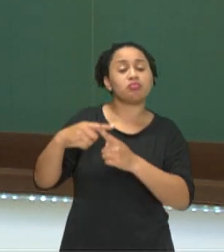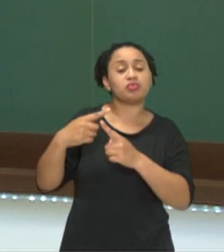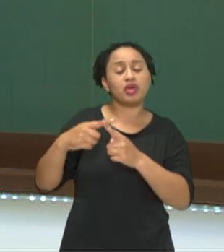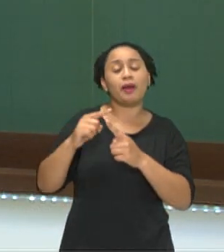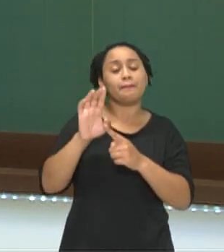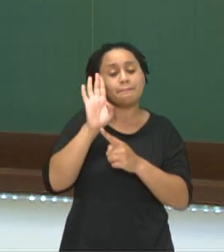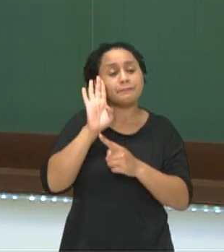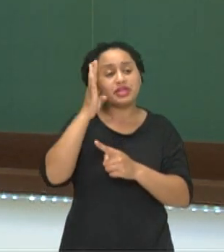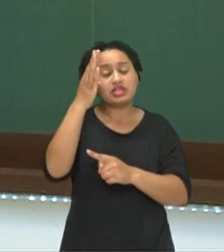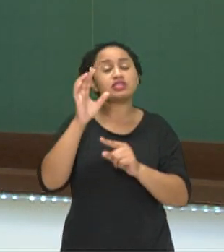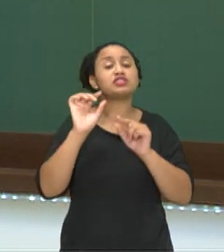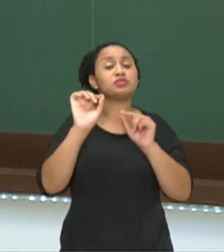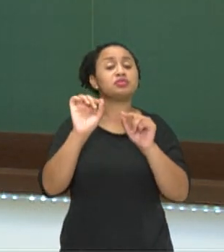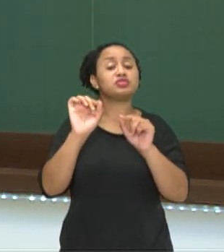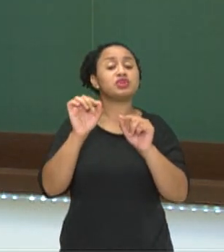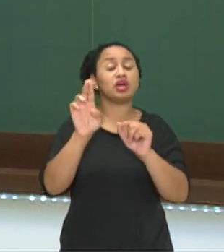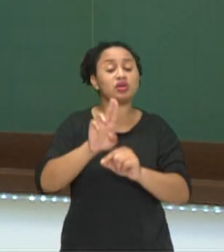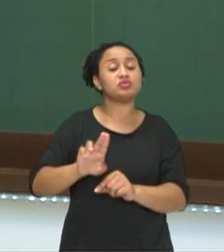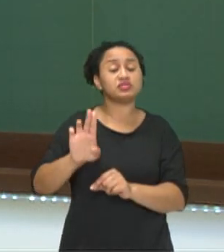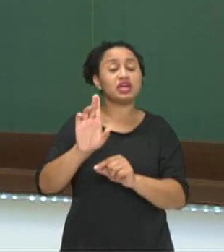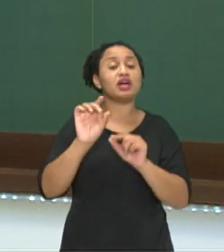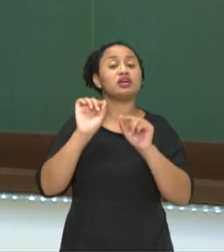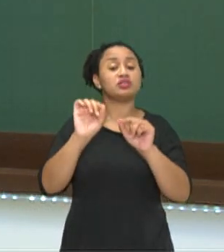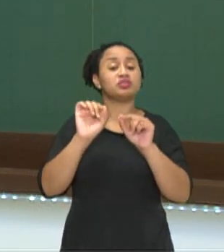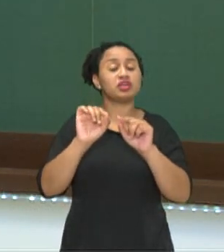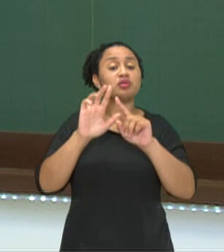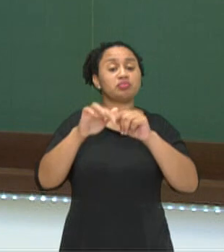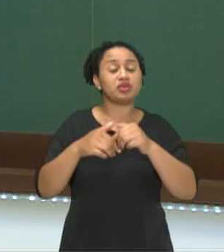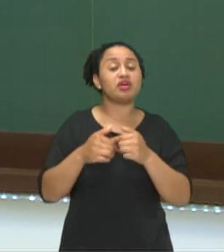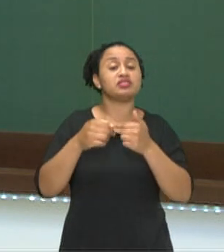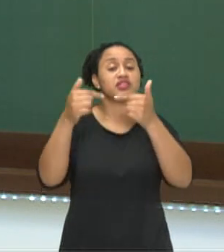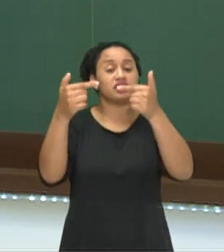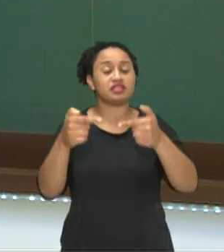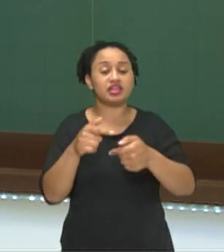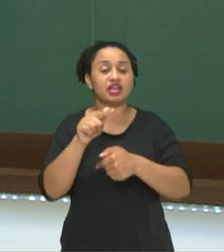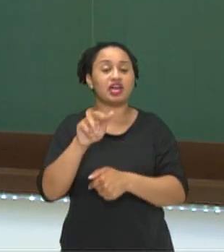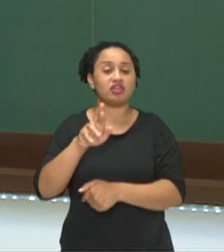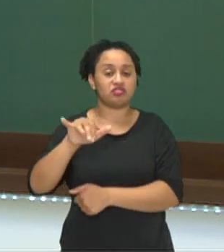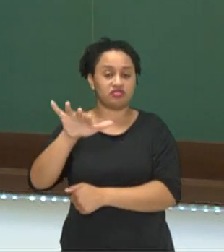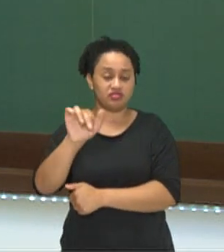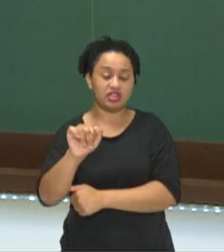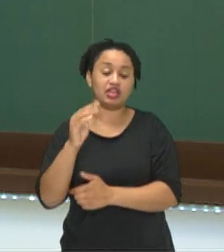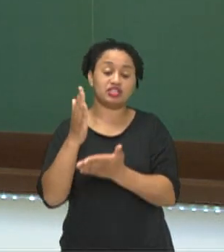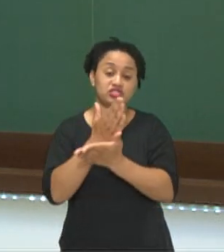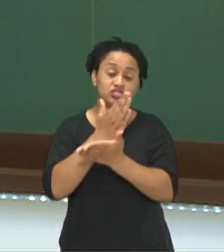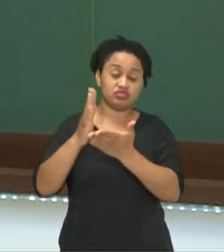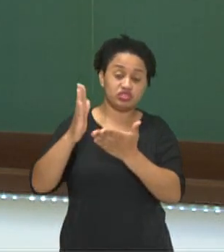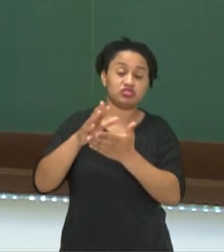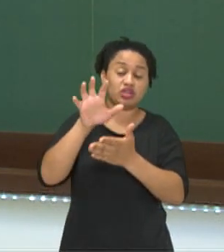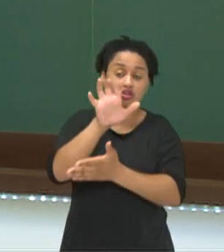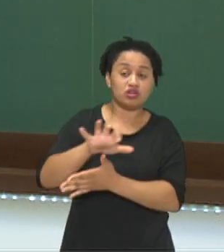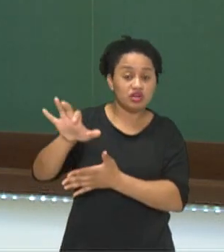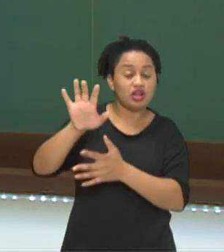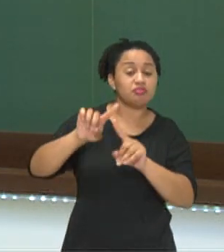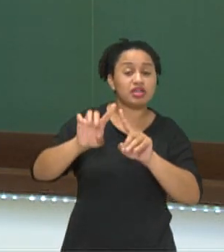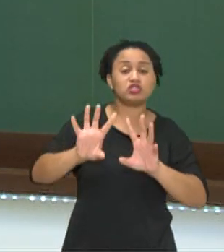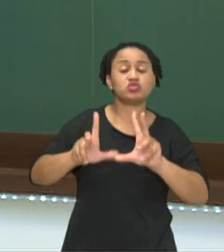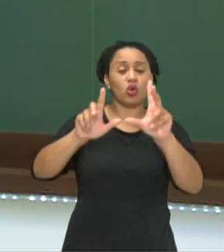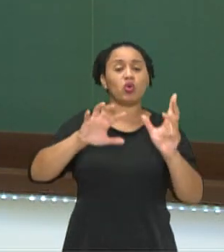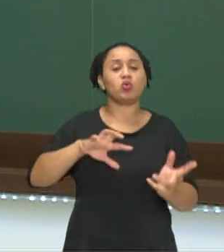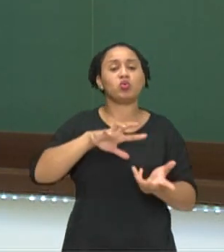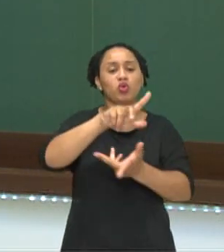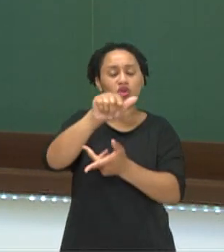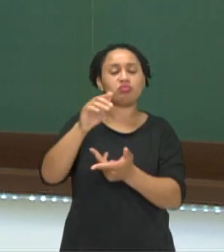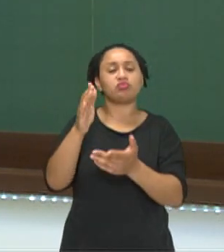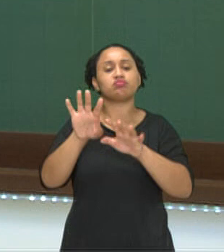principalmente, ela é utilizada como referência à Guerra Fria, que dividiu já o continente, não só o continente, mas todo o planeta